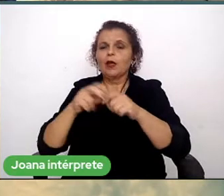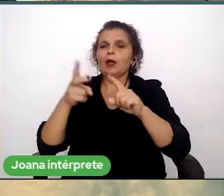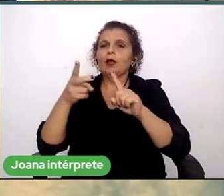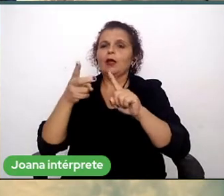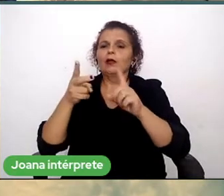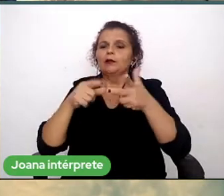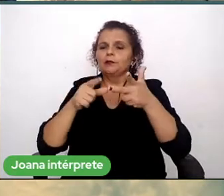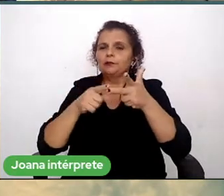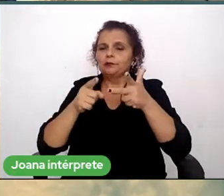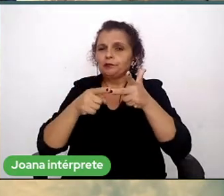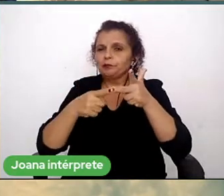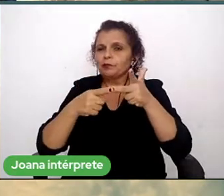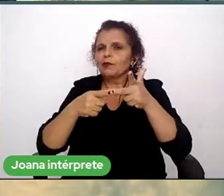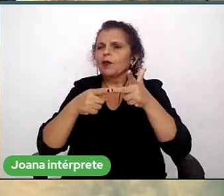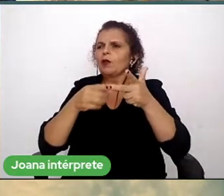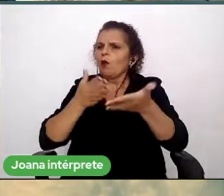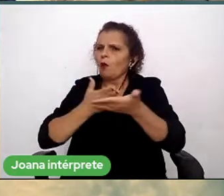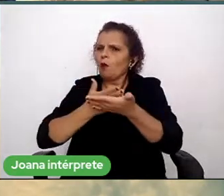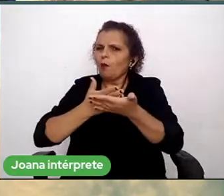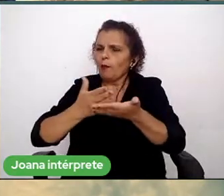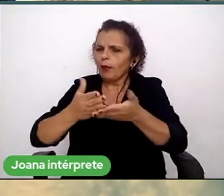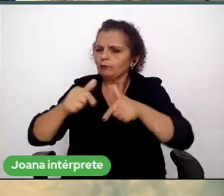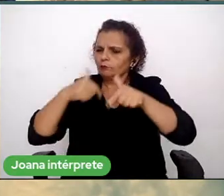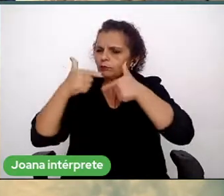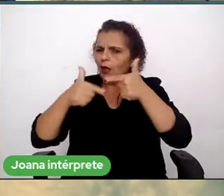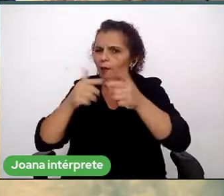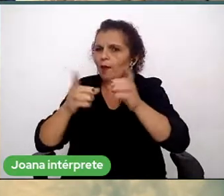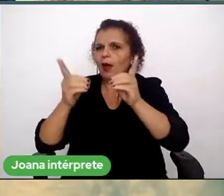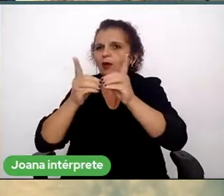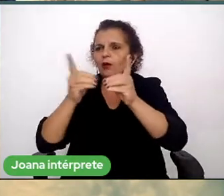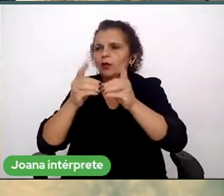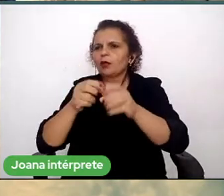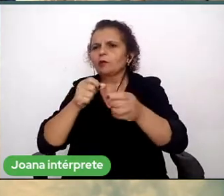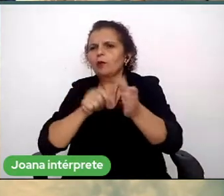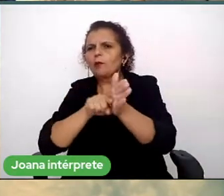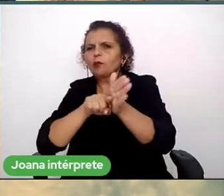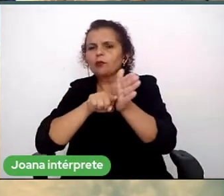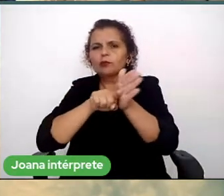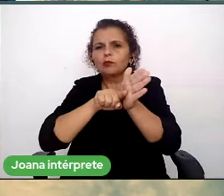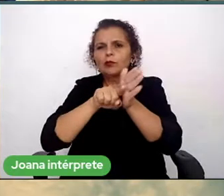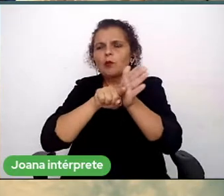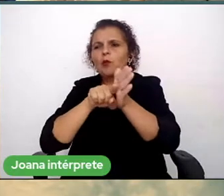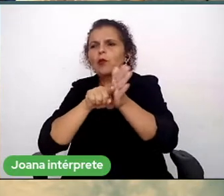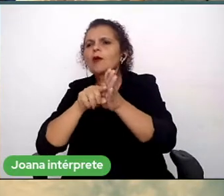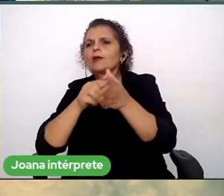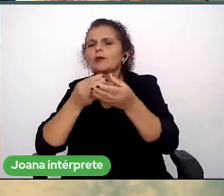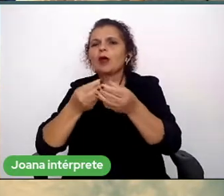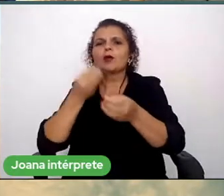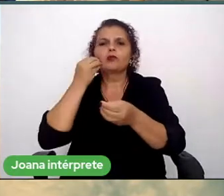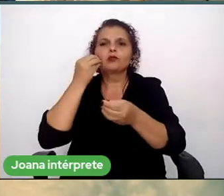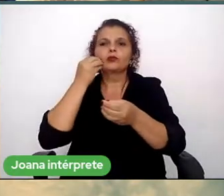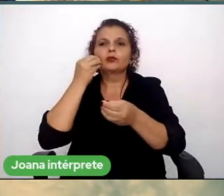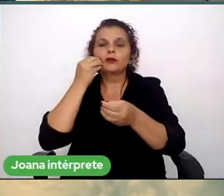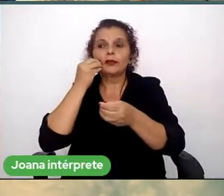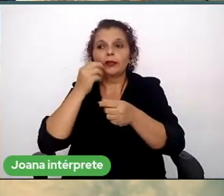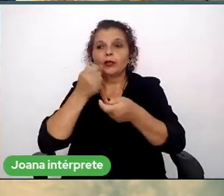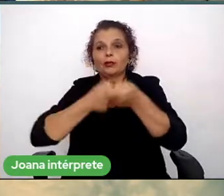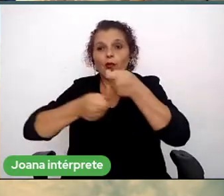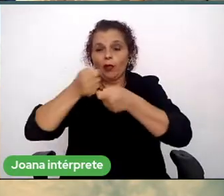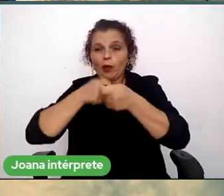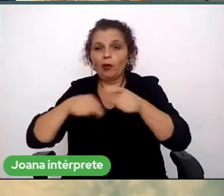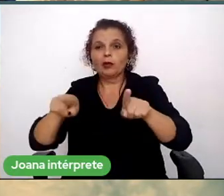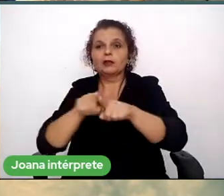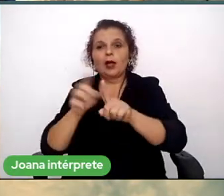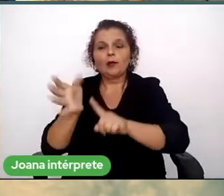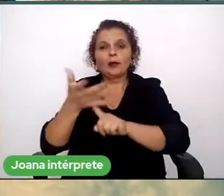vai e começa a nossa o cliente com o método de descoberta dando Buscar algumas oportunidades tanto de negócio e quanto de